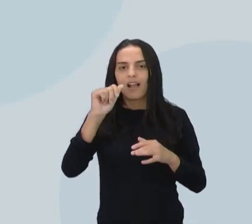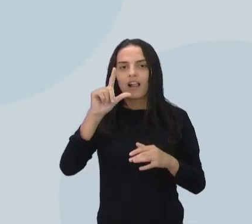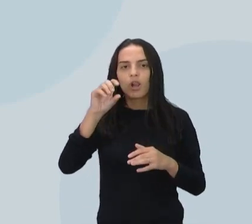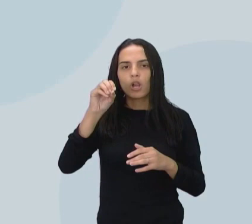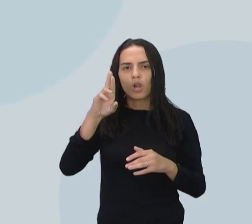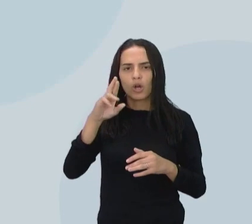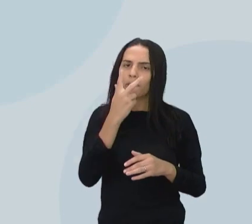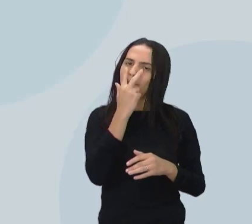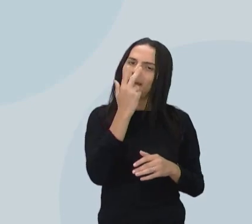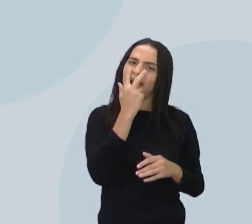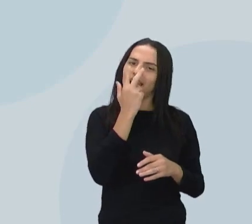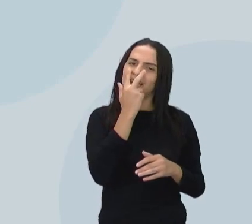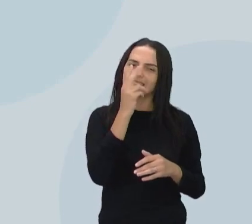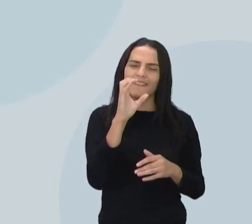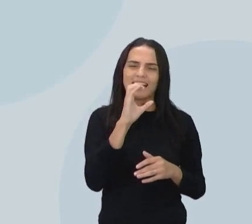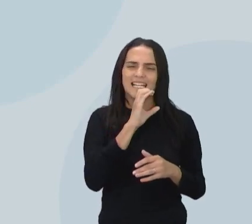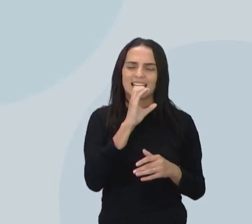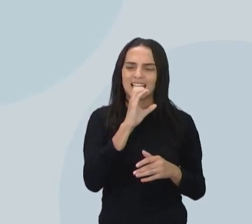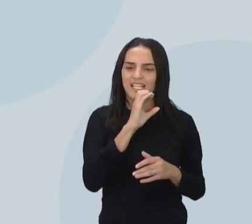quente dentro do ambiente.